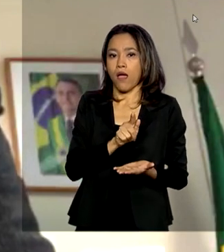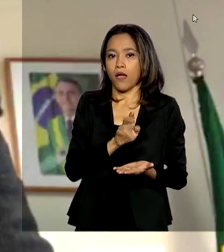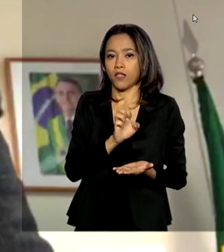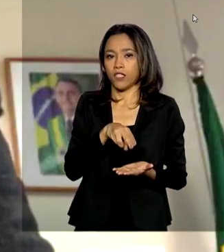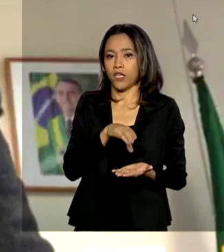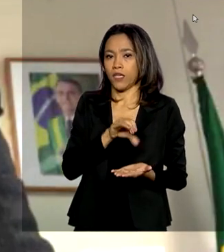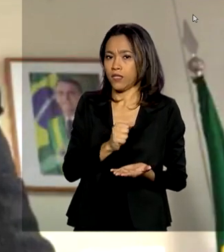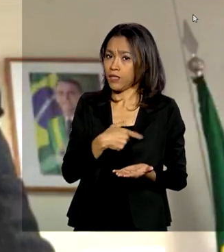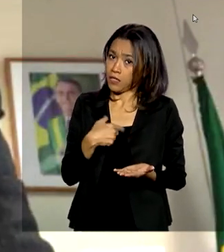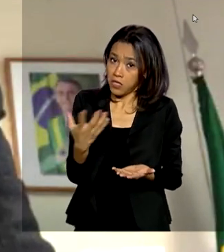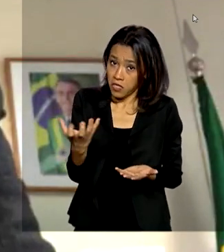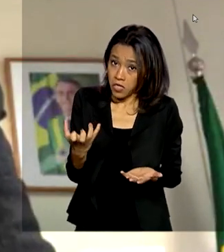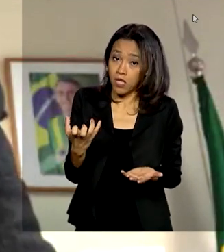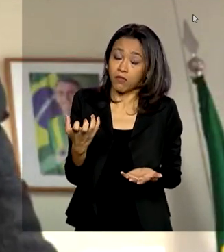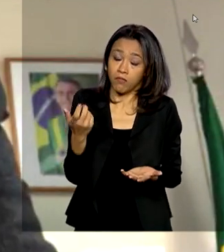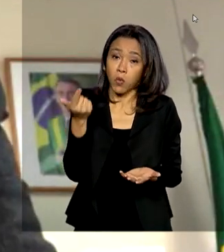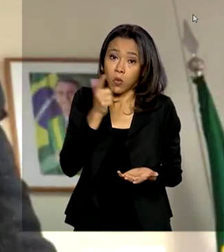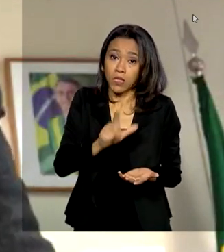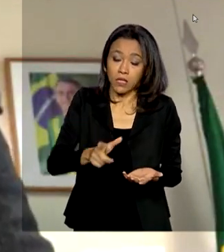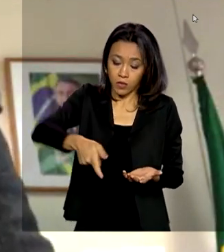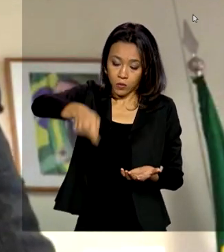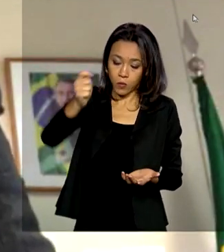realizado. E nós estamos dando curso normal a isso. Legenda Adriana